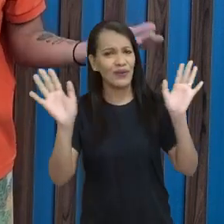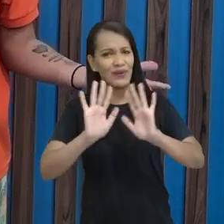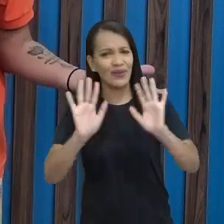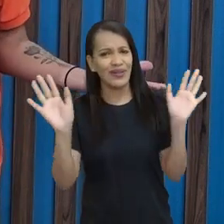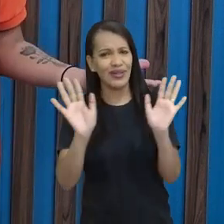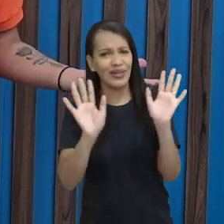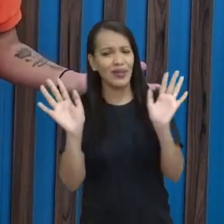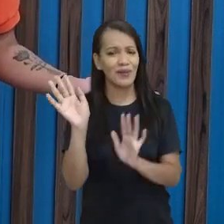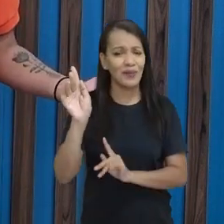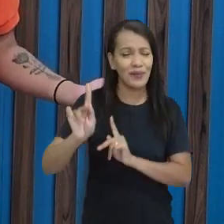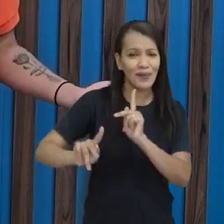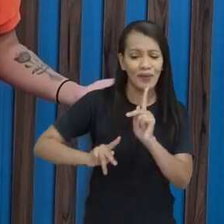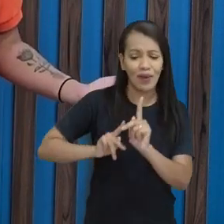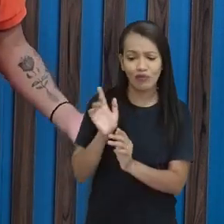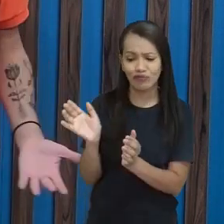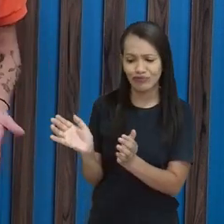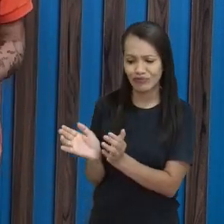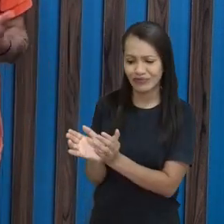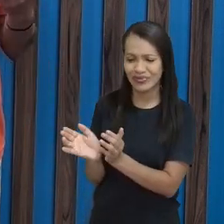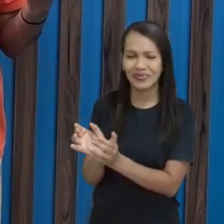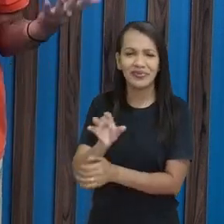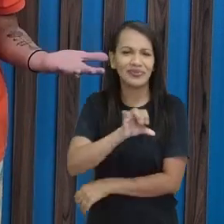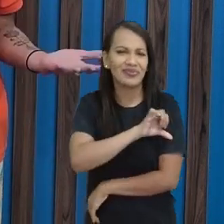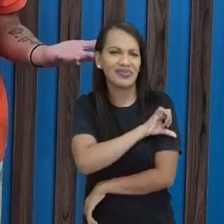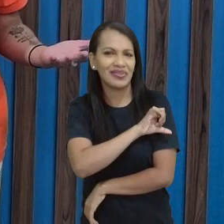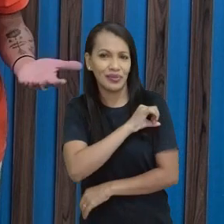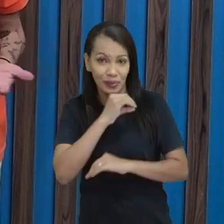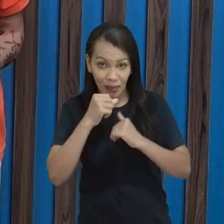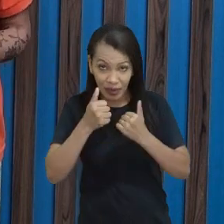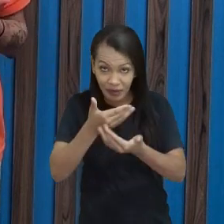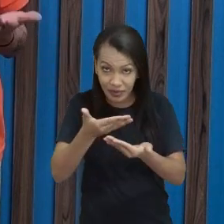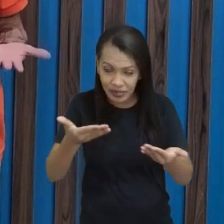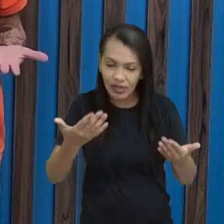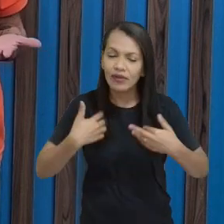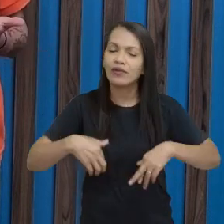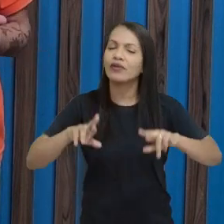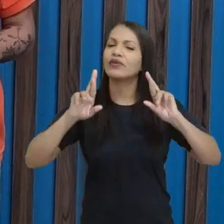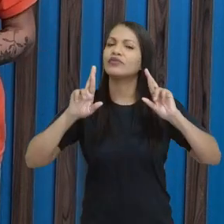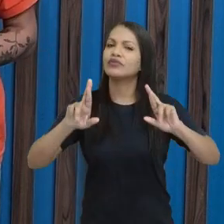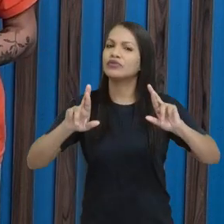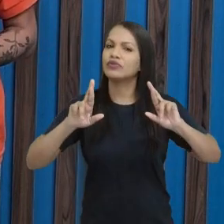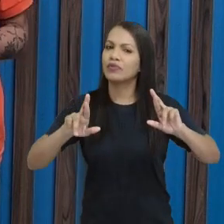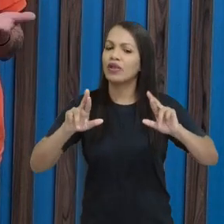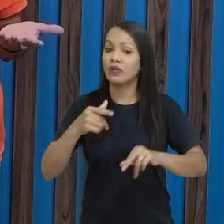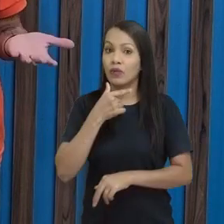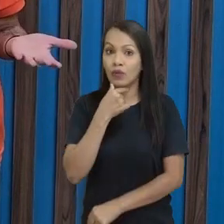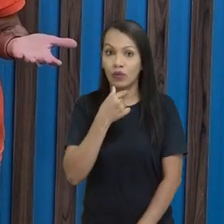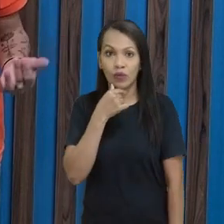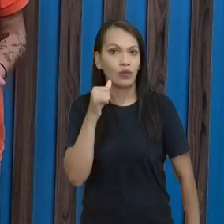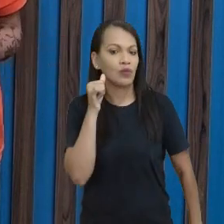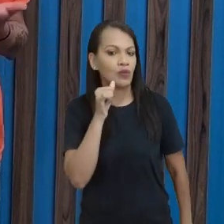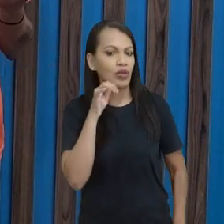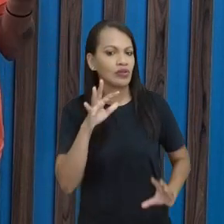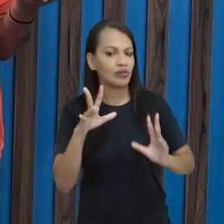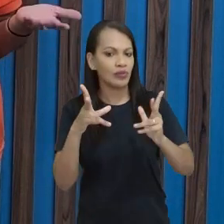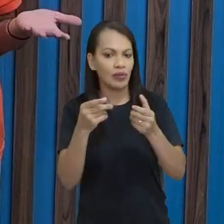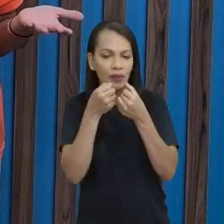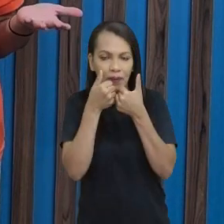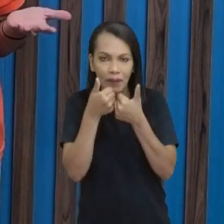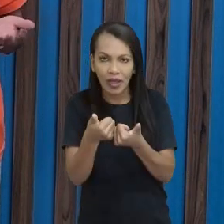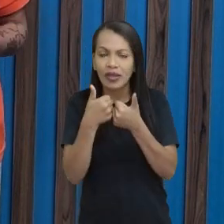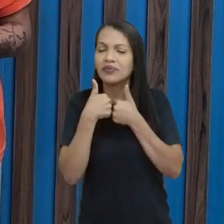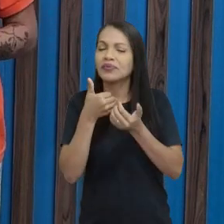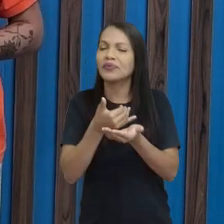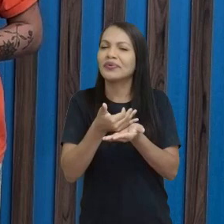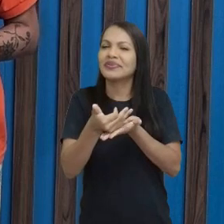meu povo do nono ano! Tudo bem com vocês? Espero que todas e todos estejam bem. Estamos